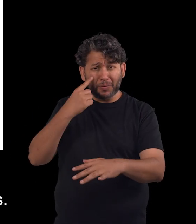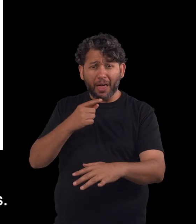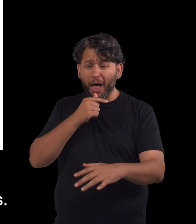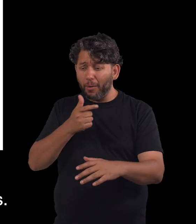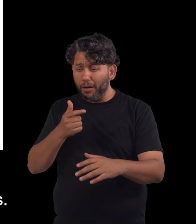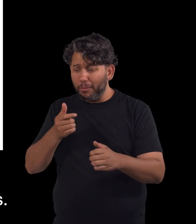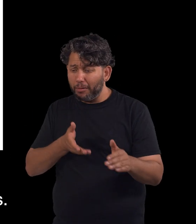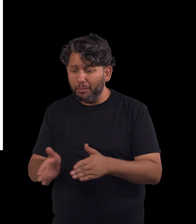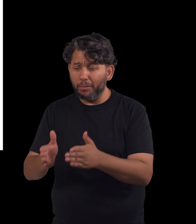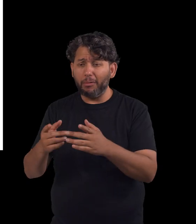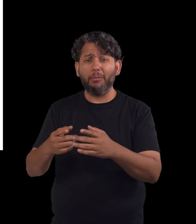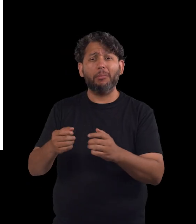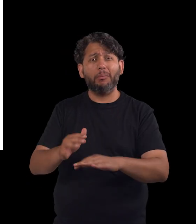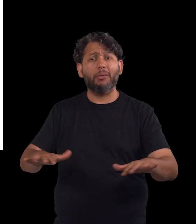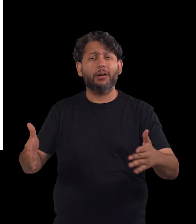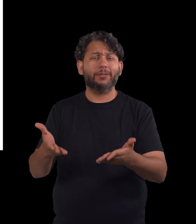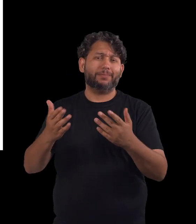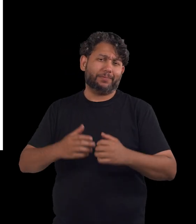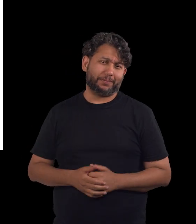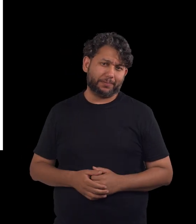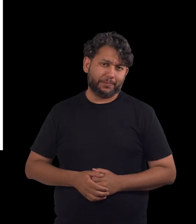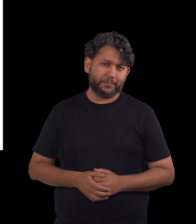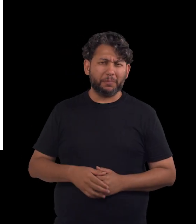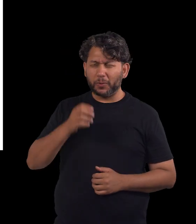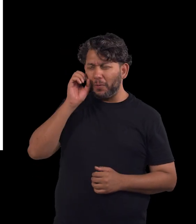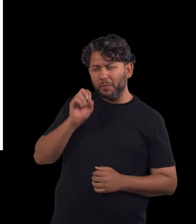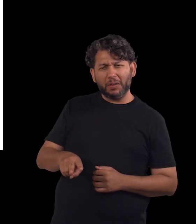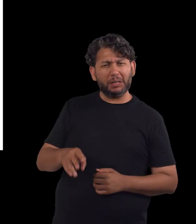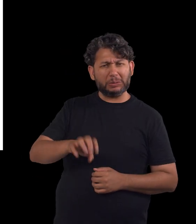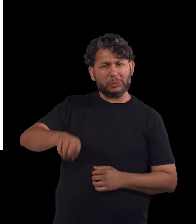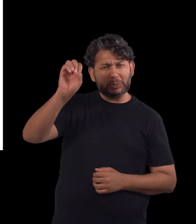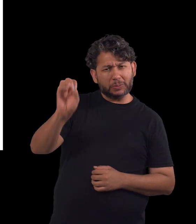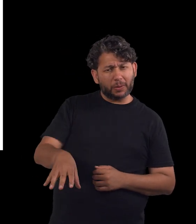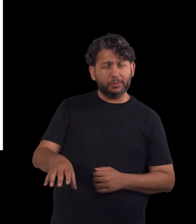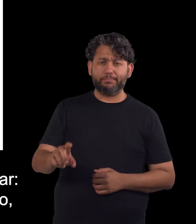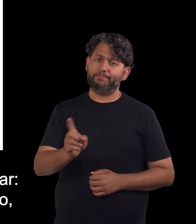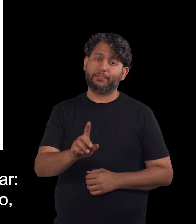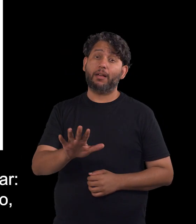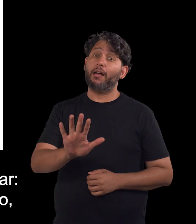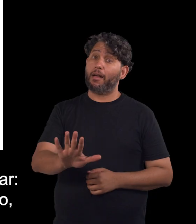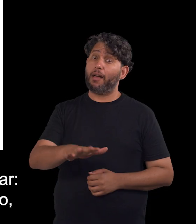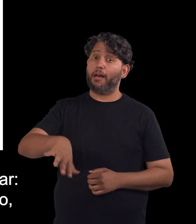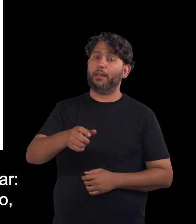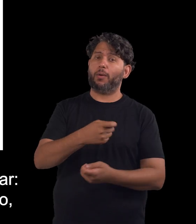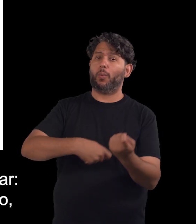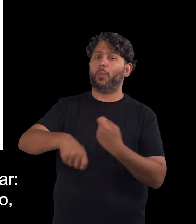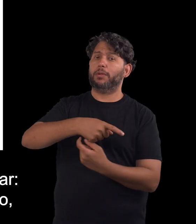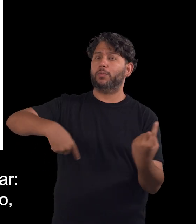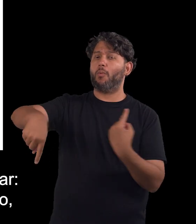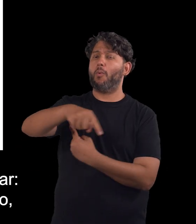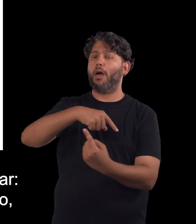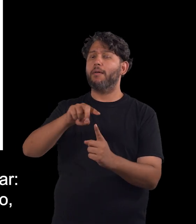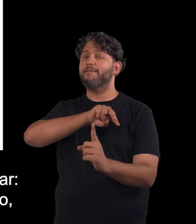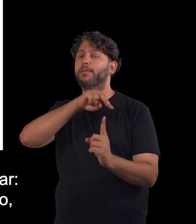cidades, rios e mares. Em vez de enxergar tudo isso apenas como descarte, a economia circular propõe um